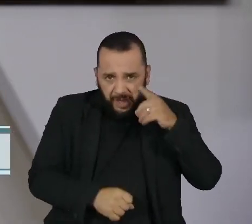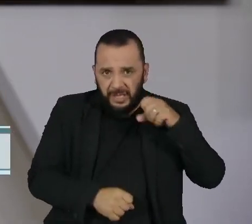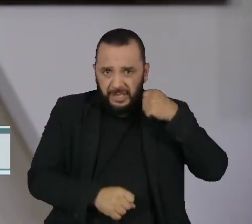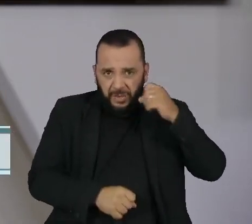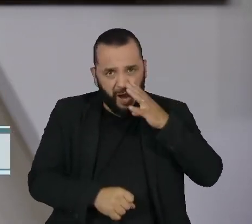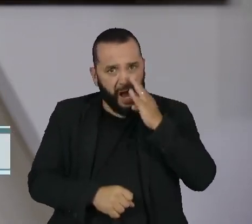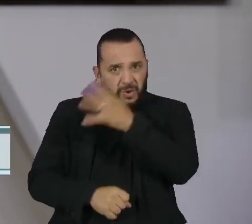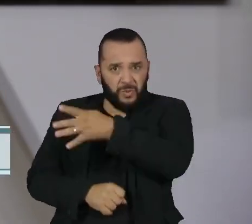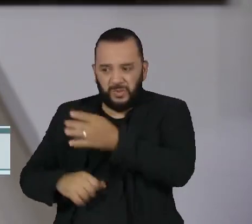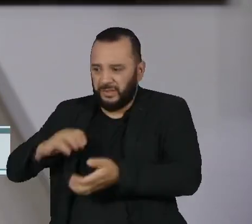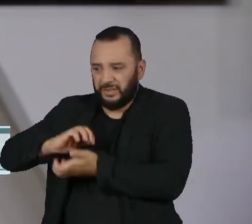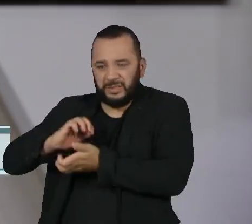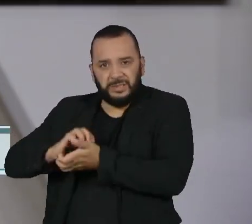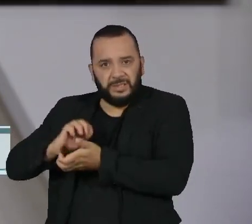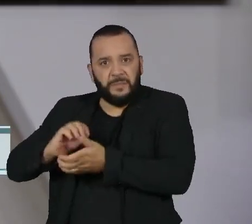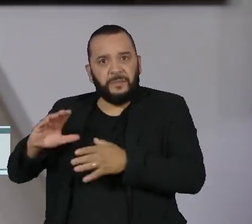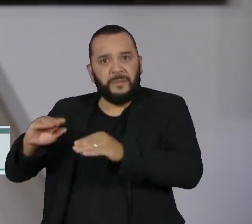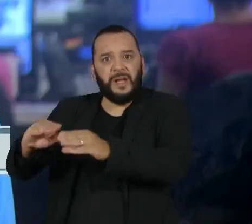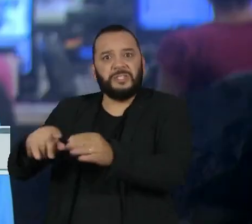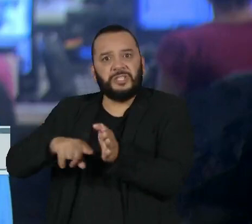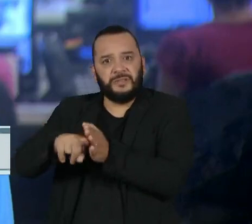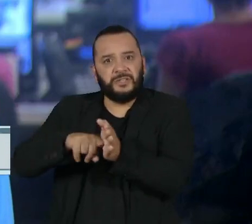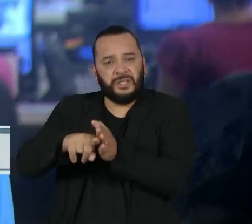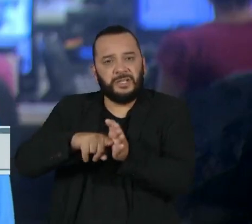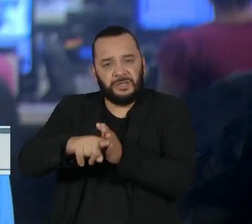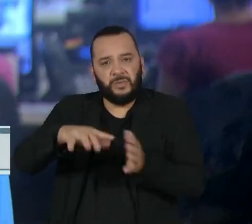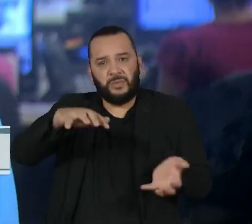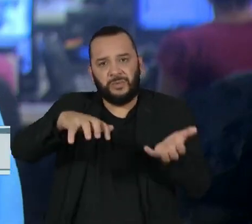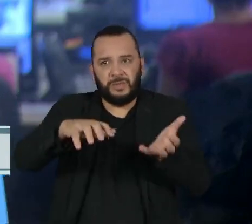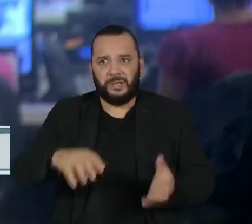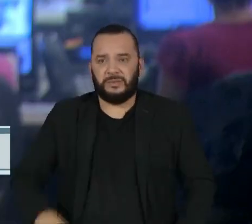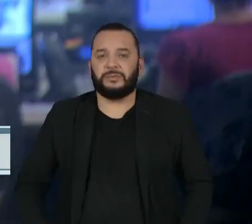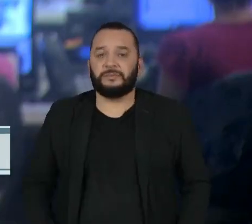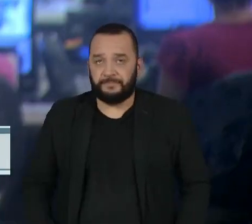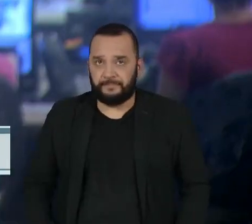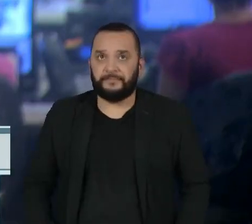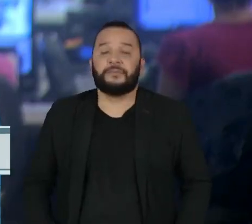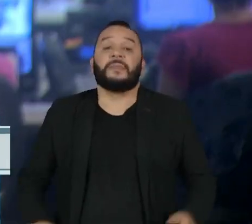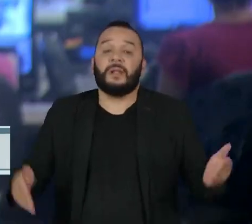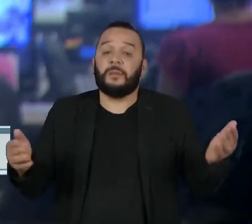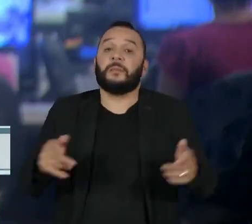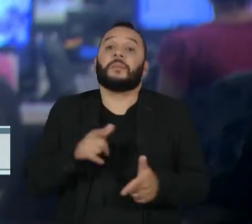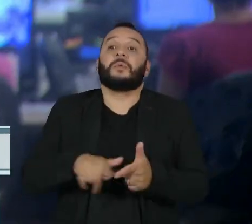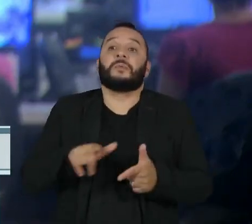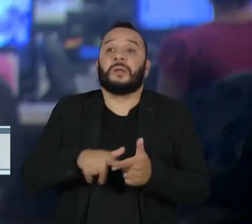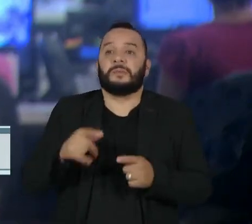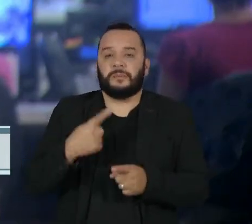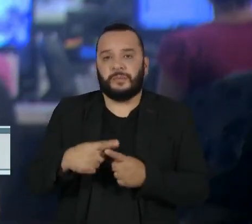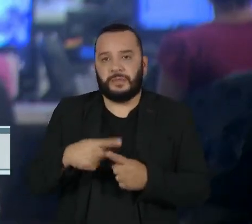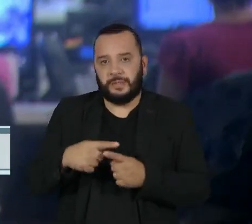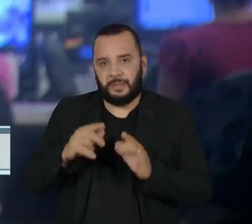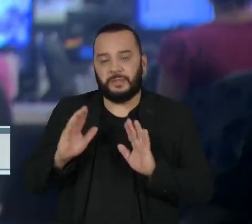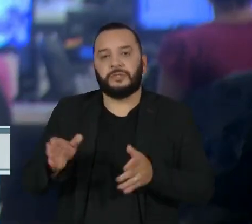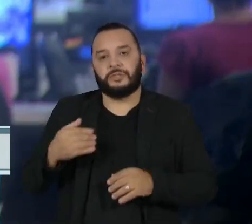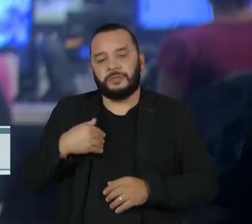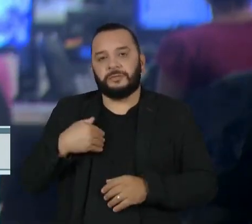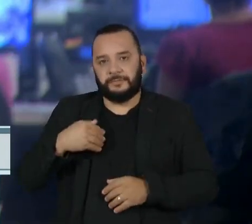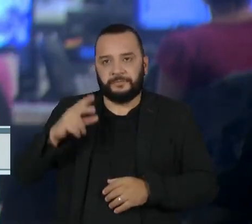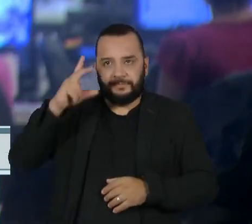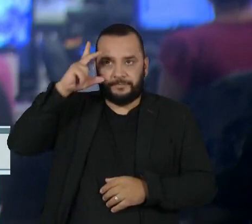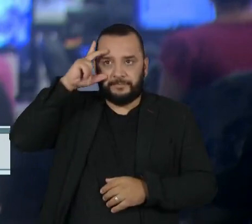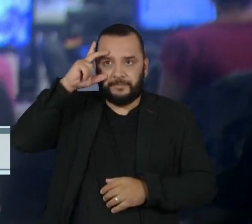interferir na investigação do congresso desta vez a crise surge após o ministro Cássio Nunes Marques